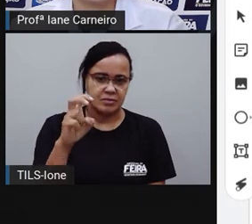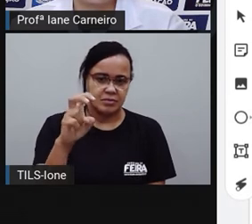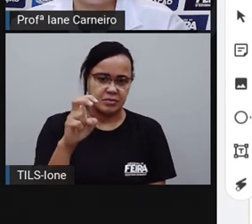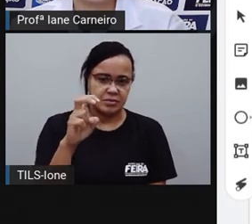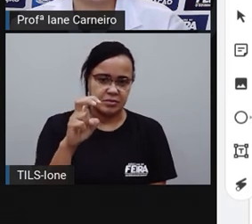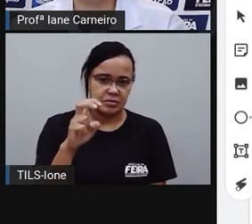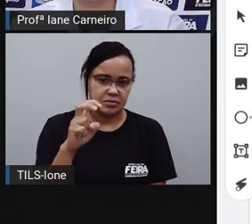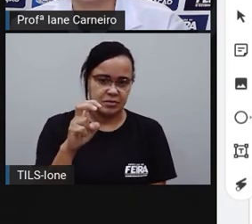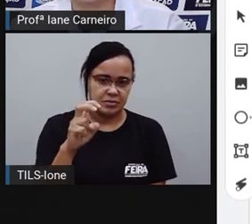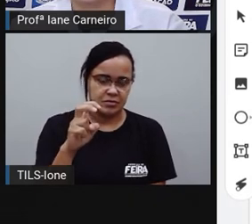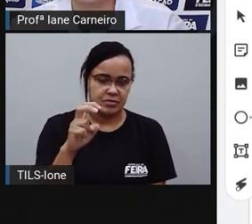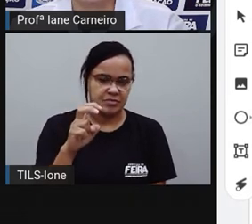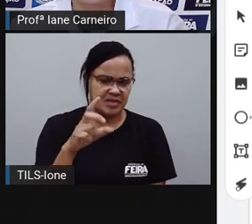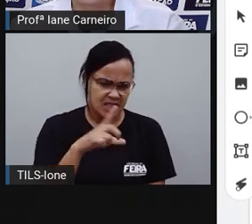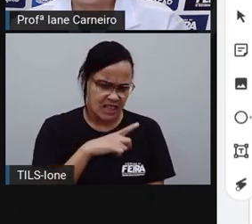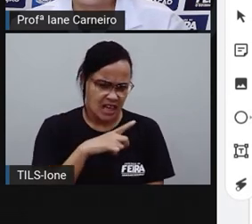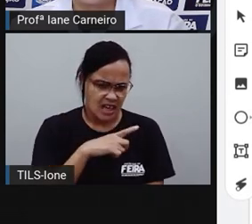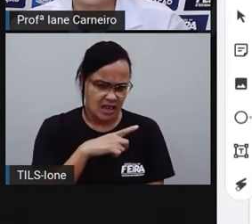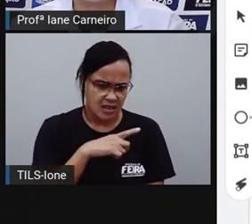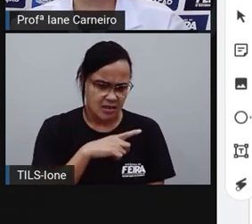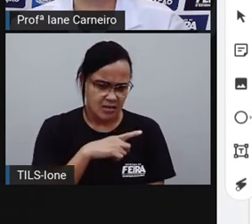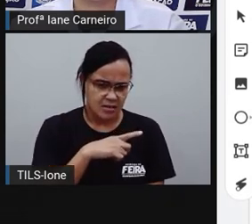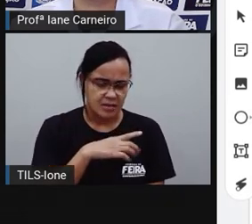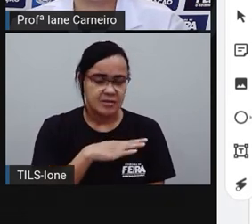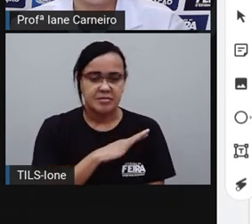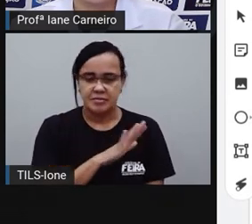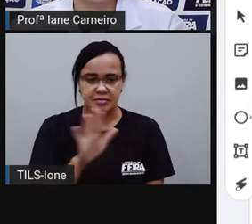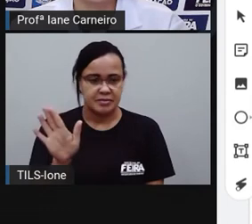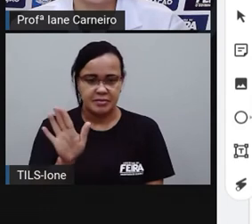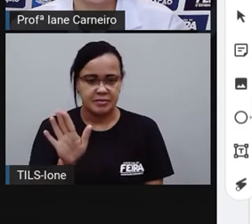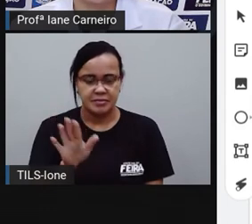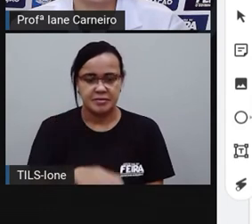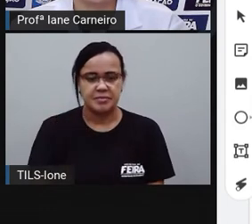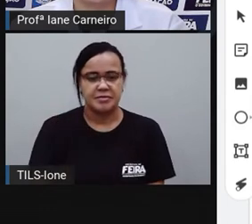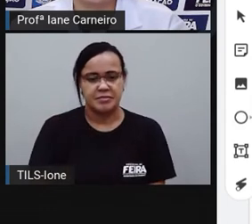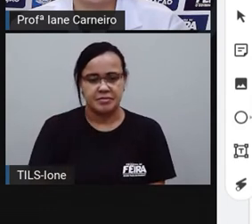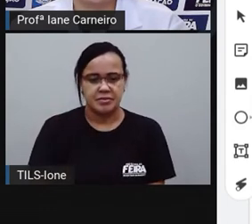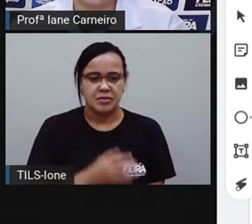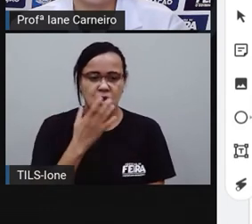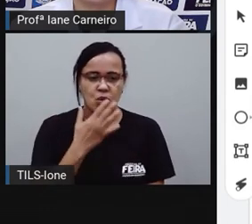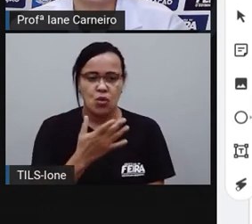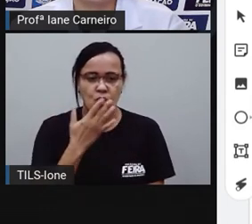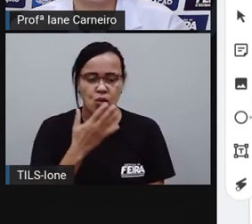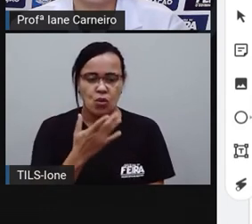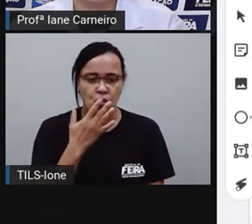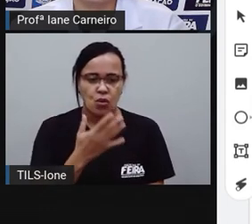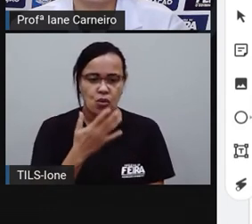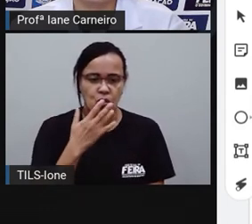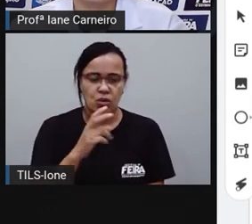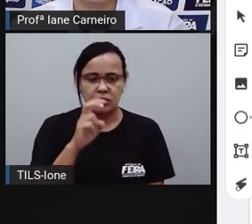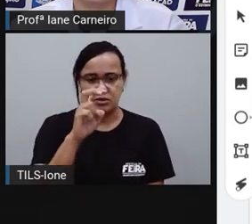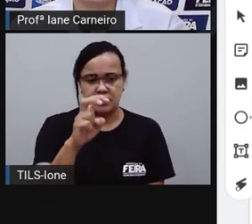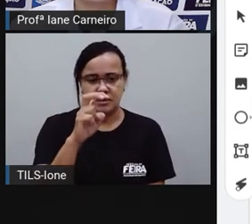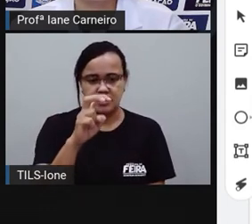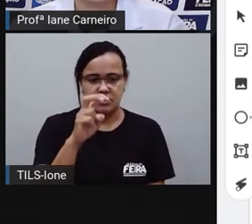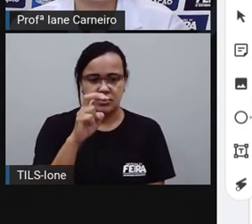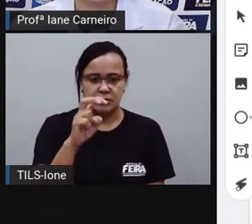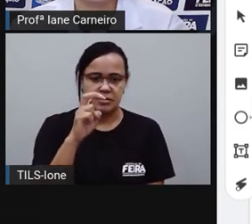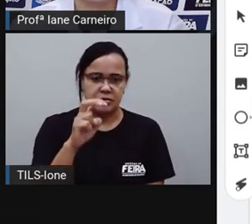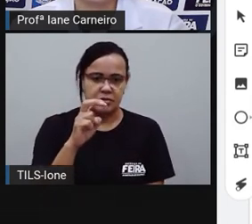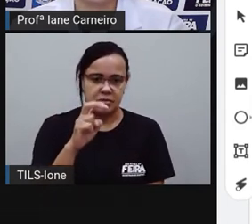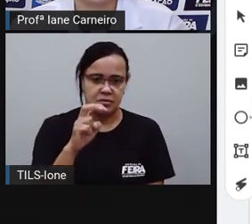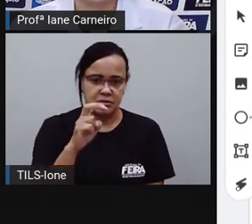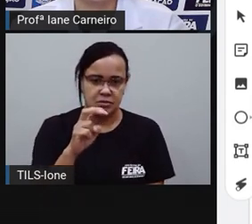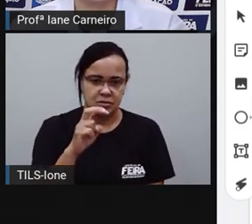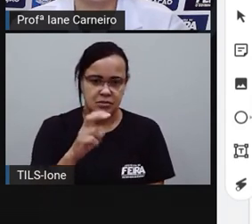1, 2, 3, 4, 5. Tem mais algum? Não, né? Então, a gente vai pintar aqui também, ó, 5 retângulos, ó. Ah, não, tem um